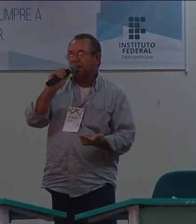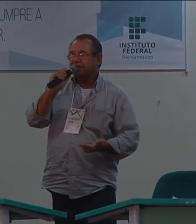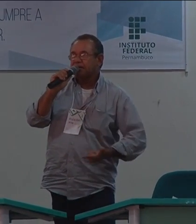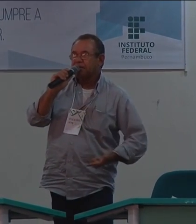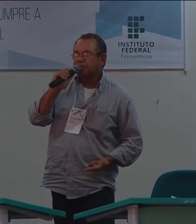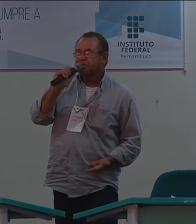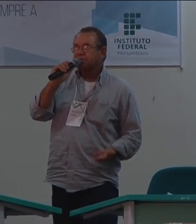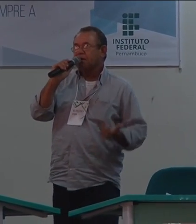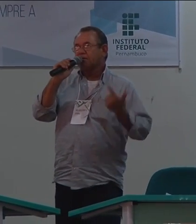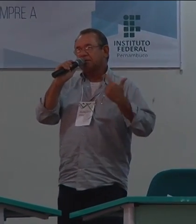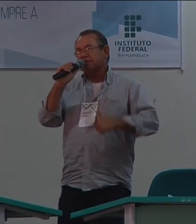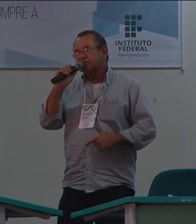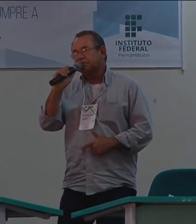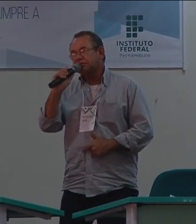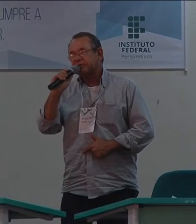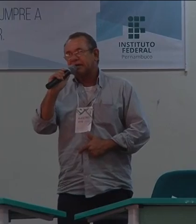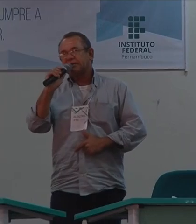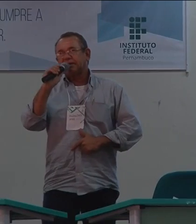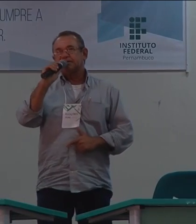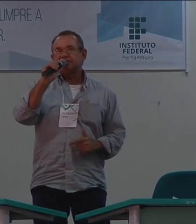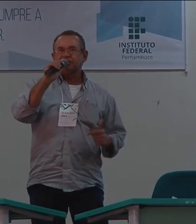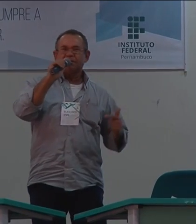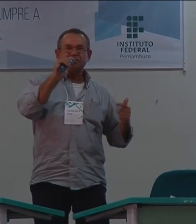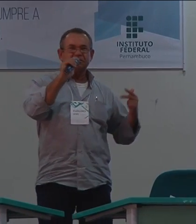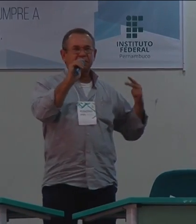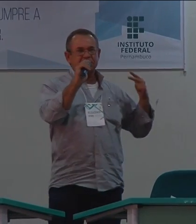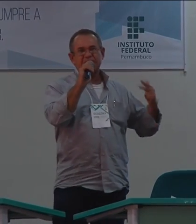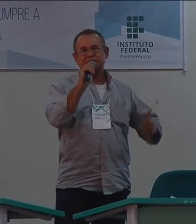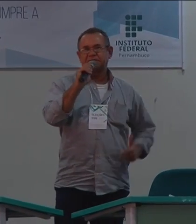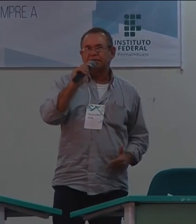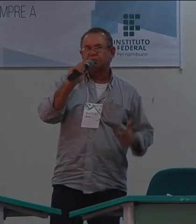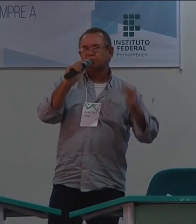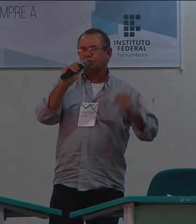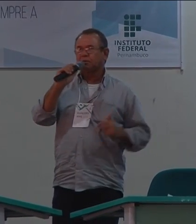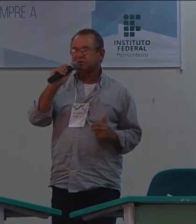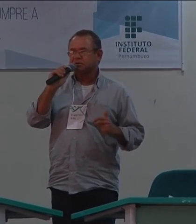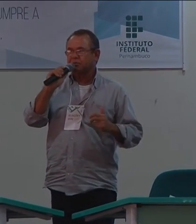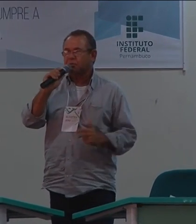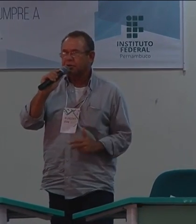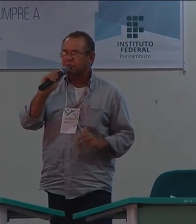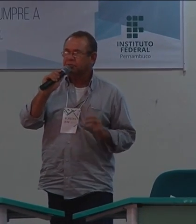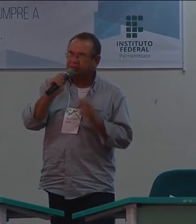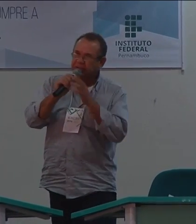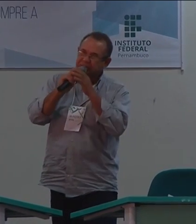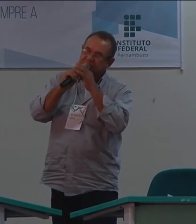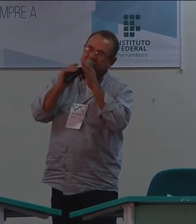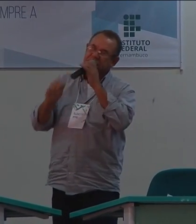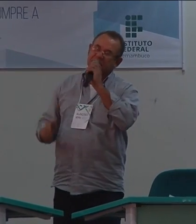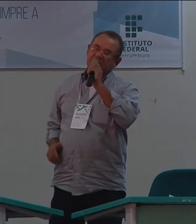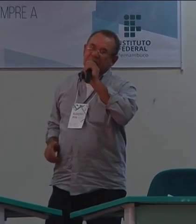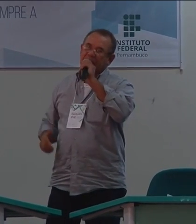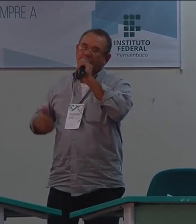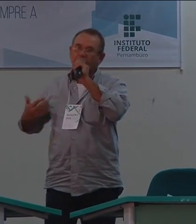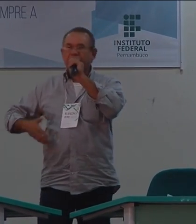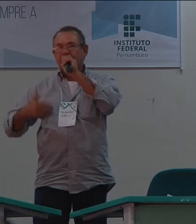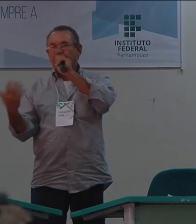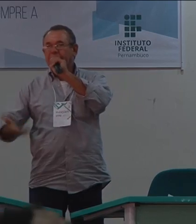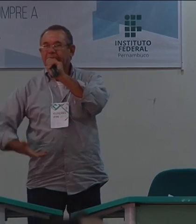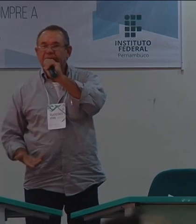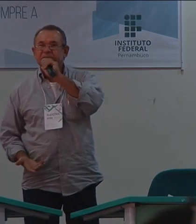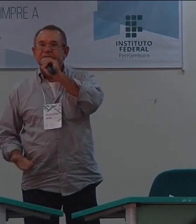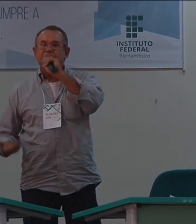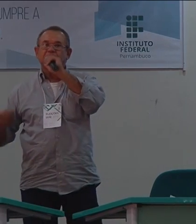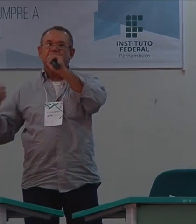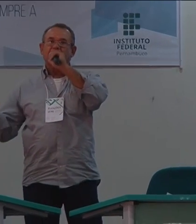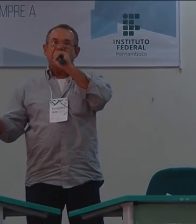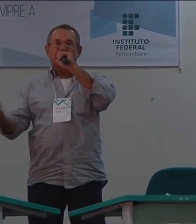do departamento pessoal que nos atende, se nós estamos satisfeitos com todas as pró-reitorias,